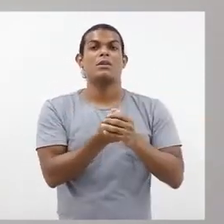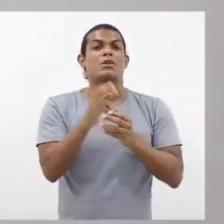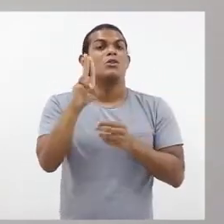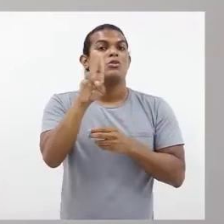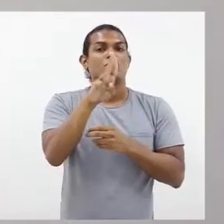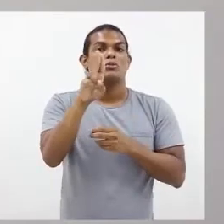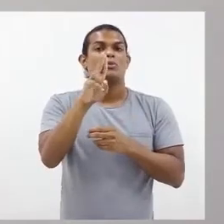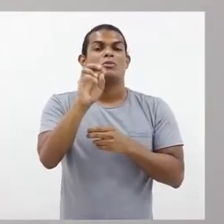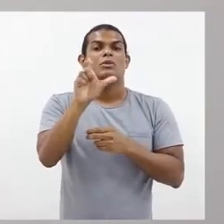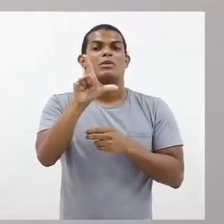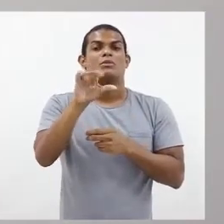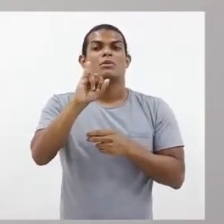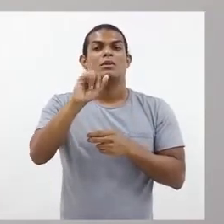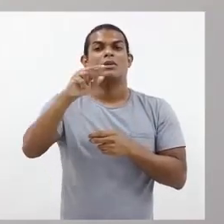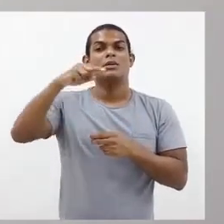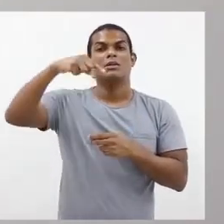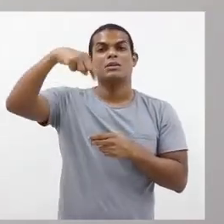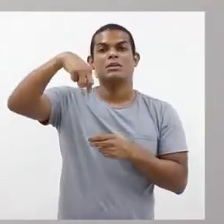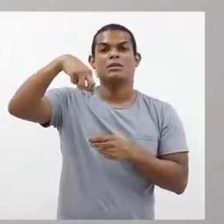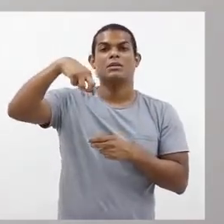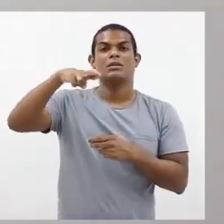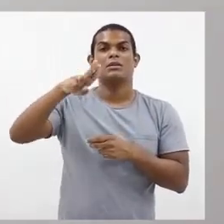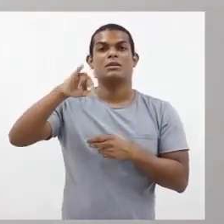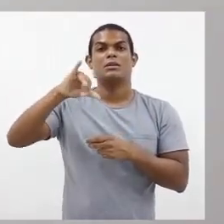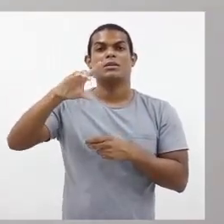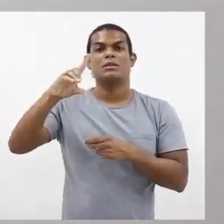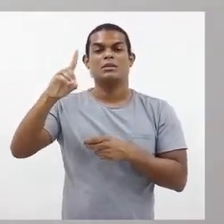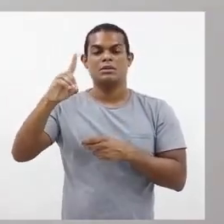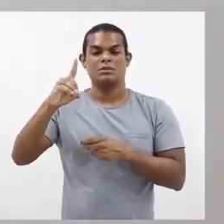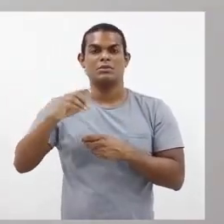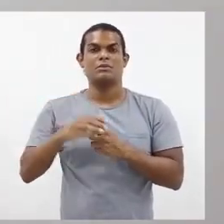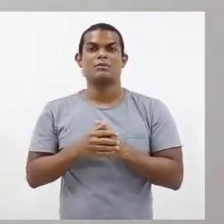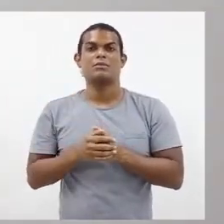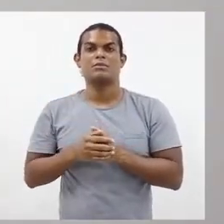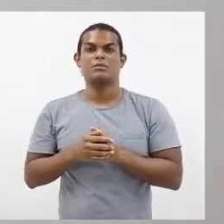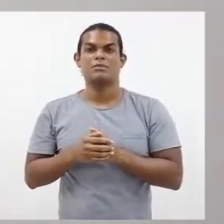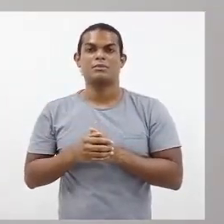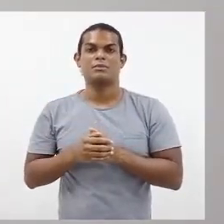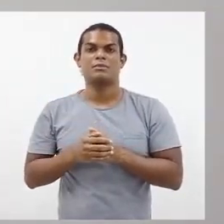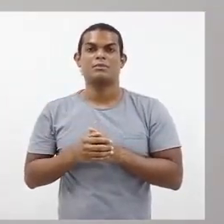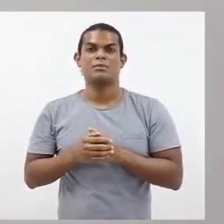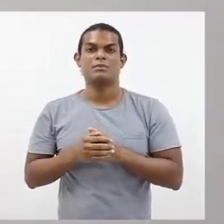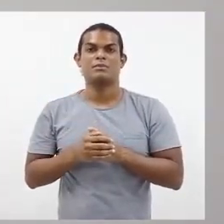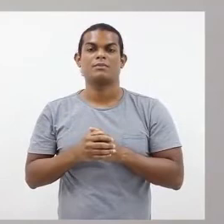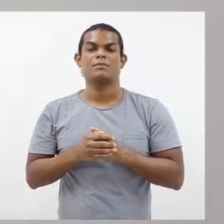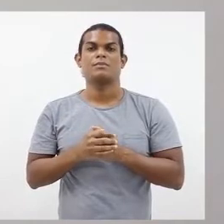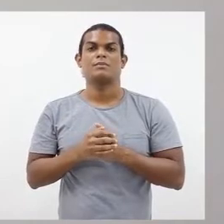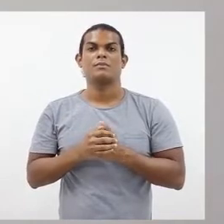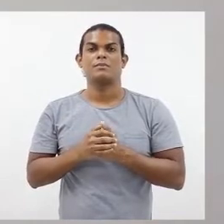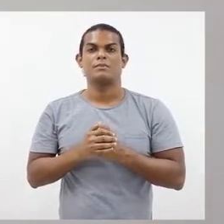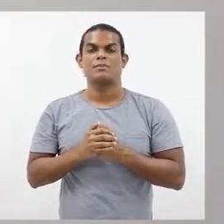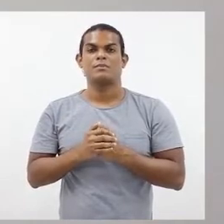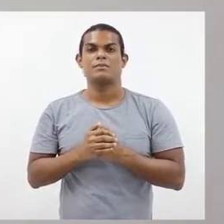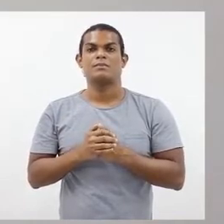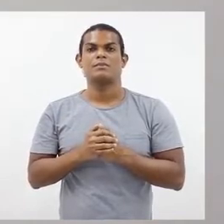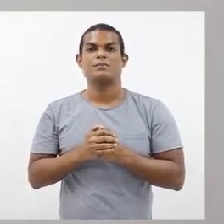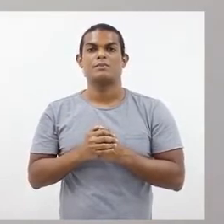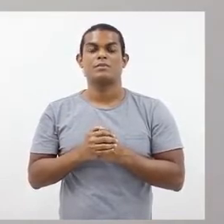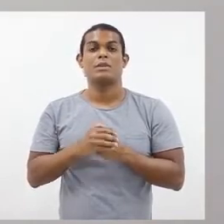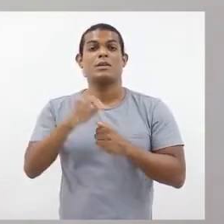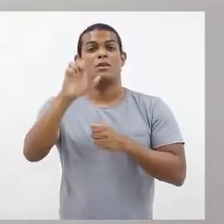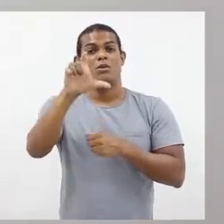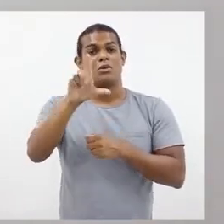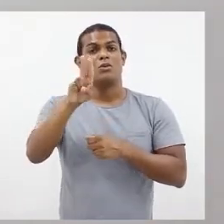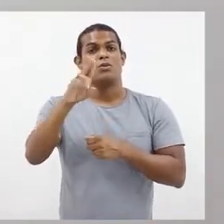dessa injeção de capital, formada pelos sócios, a gente ainda tem o próprio lucro